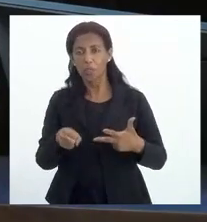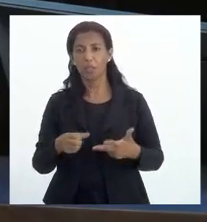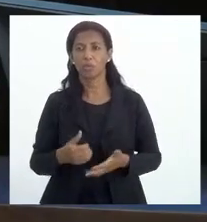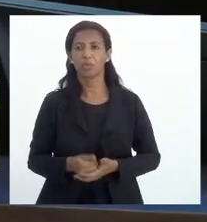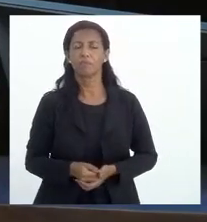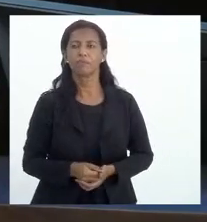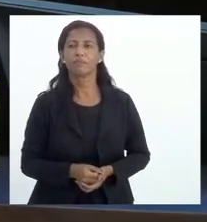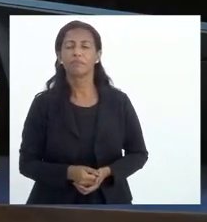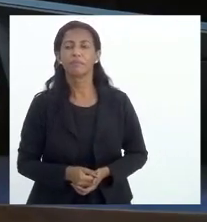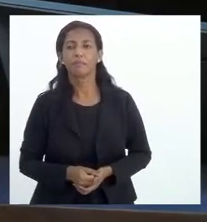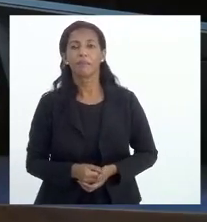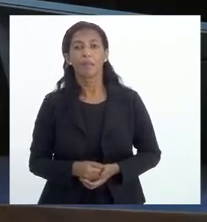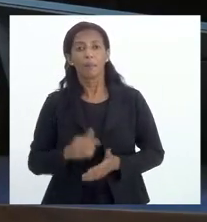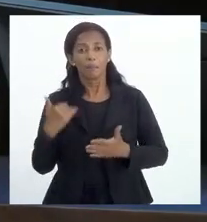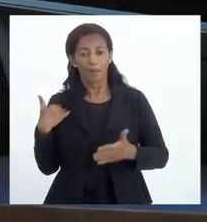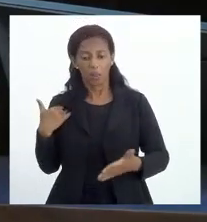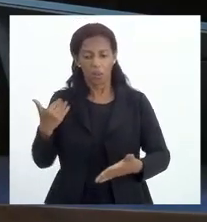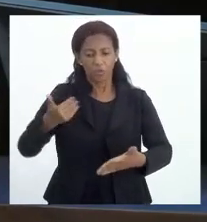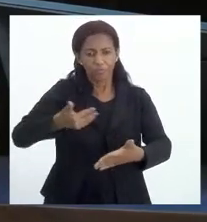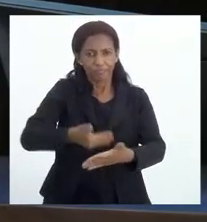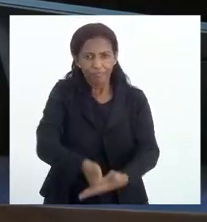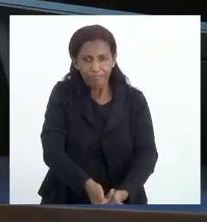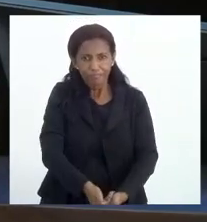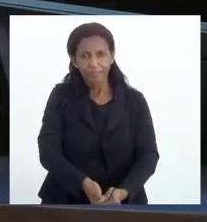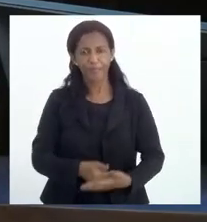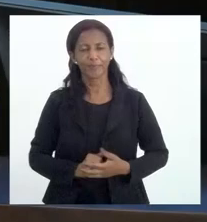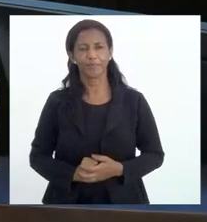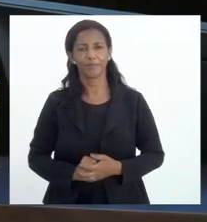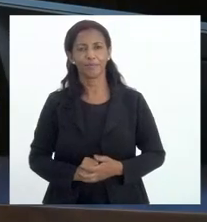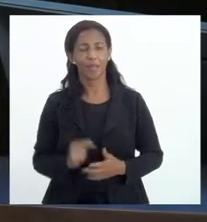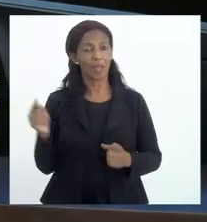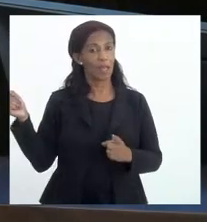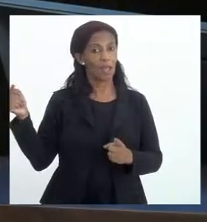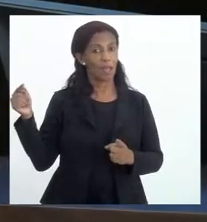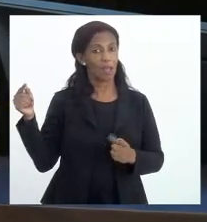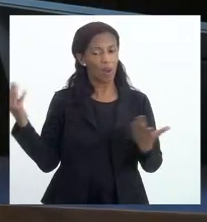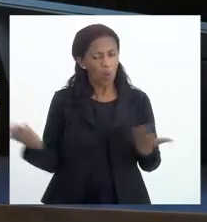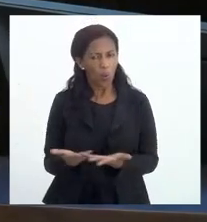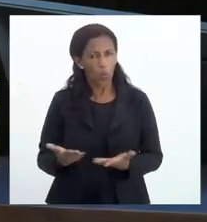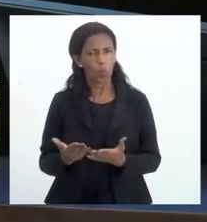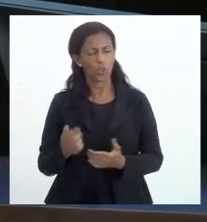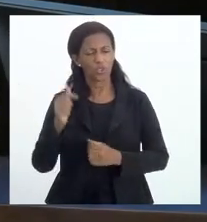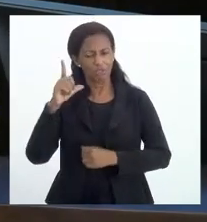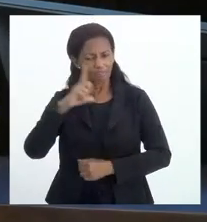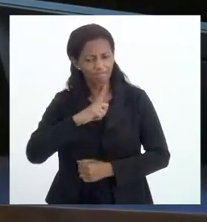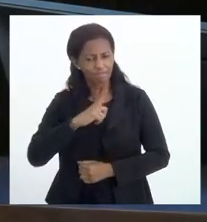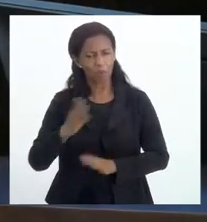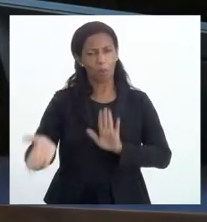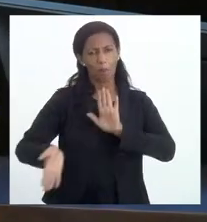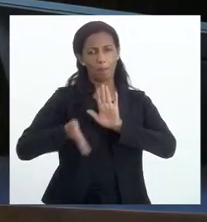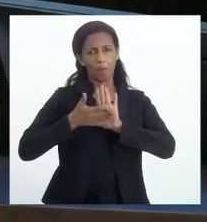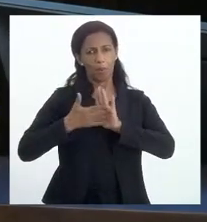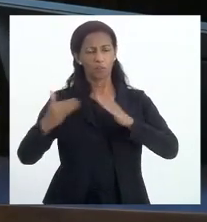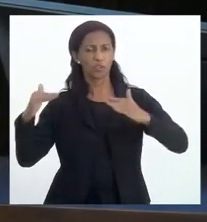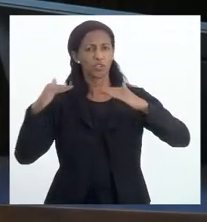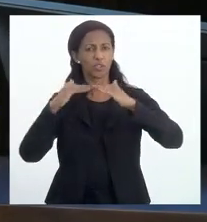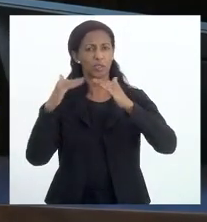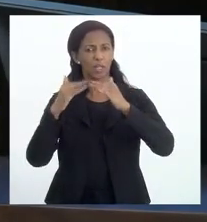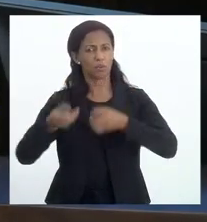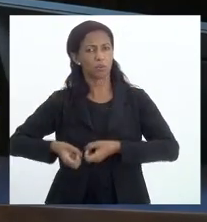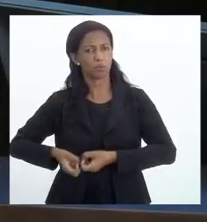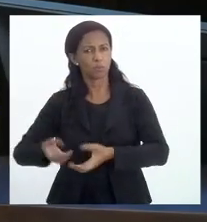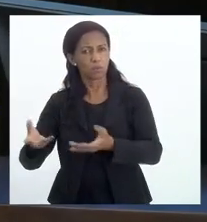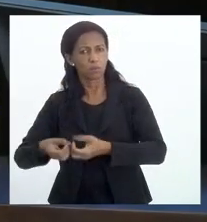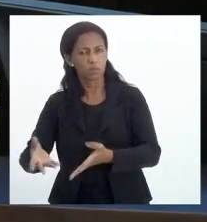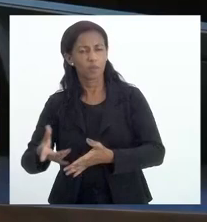para que nós cheguemos ao ponto que chegamos hoje, de termos uma proposta de teto de gastos,